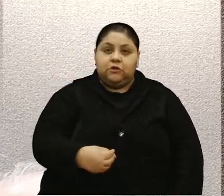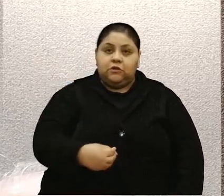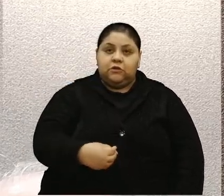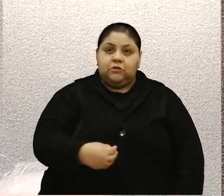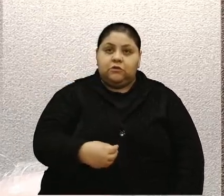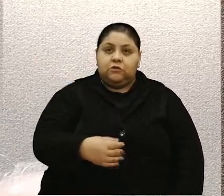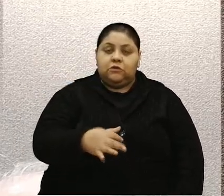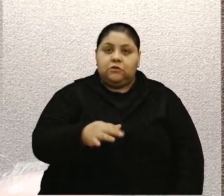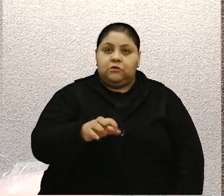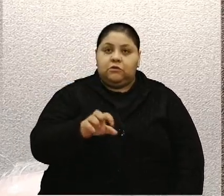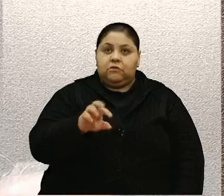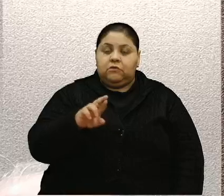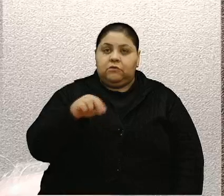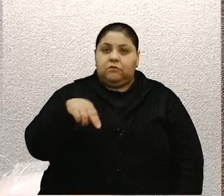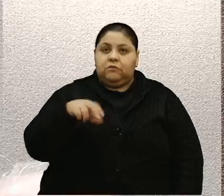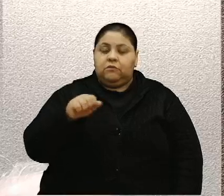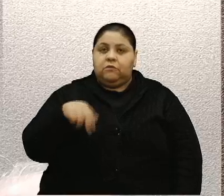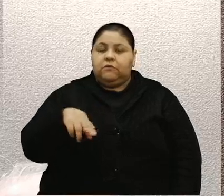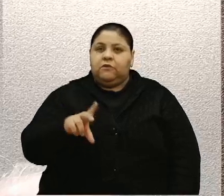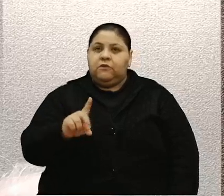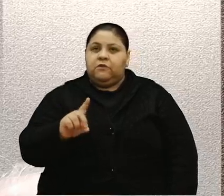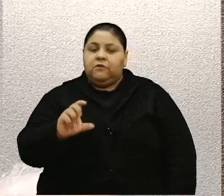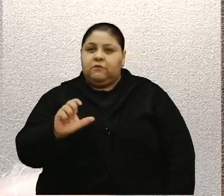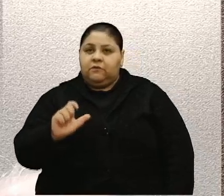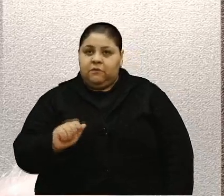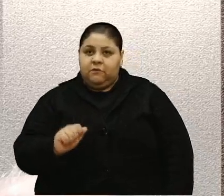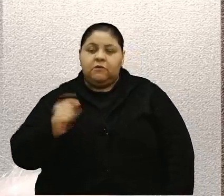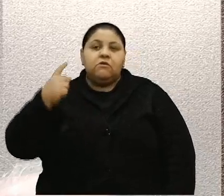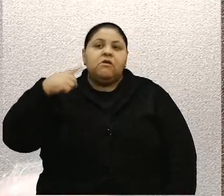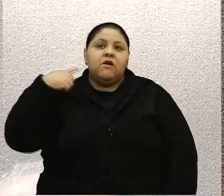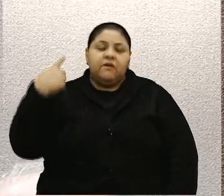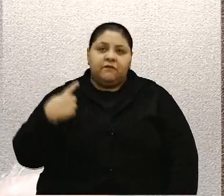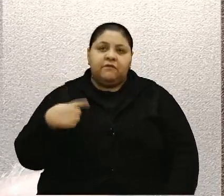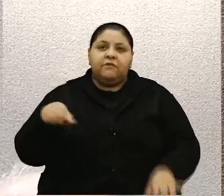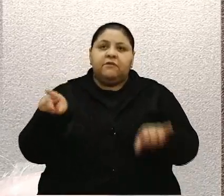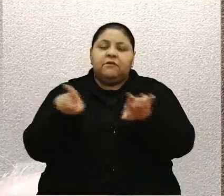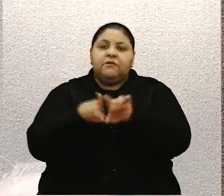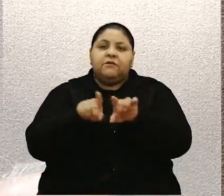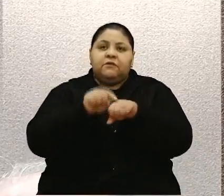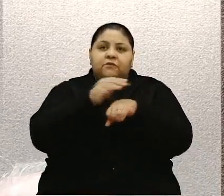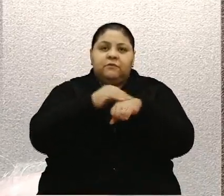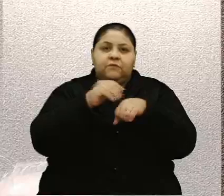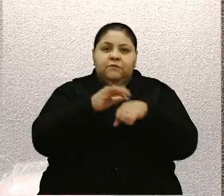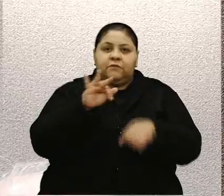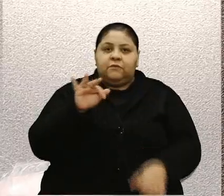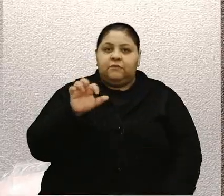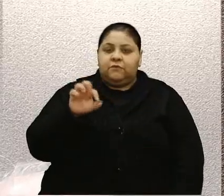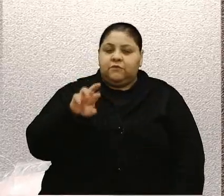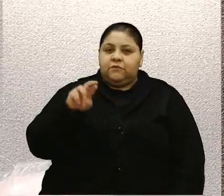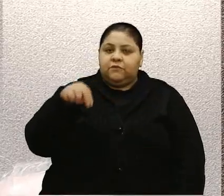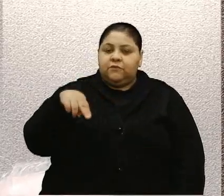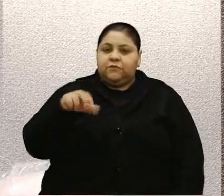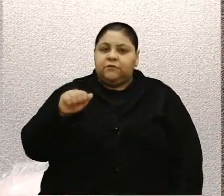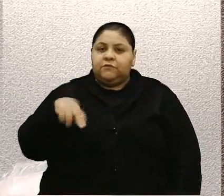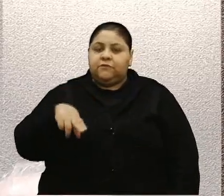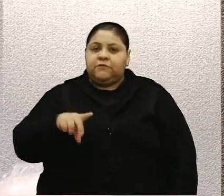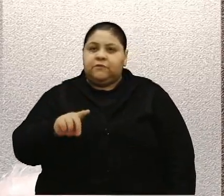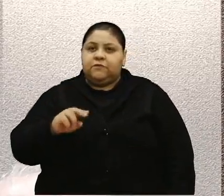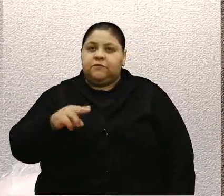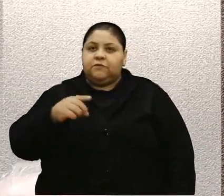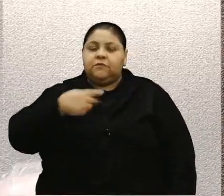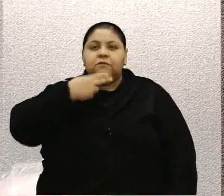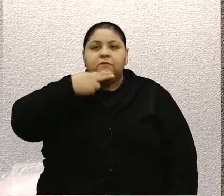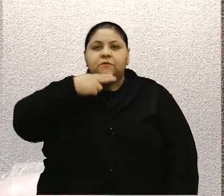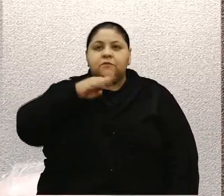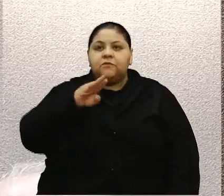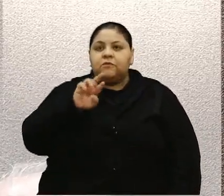Fernanda Mazzocchi, querida amiga, colega advogada, também o querido amigo Fernando Mazzocchi e os netos Bruno